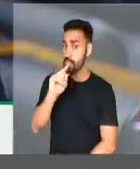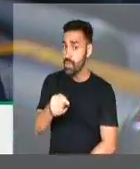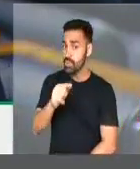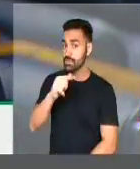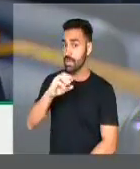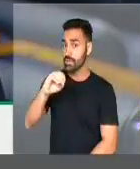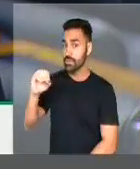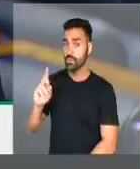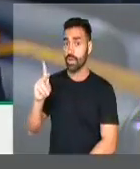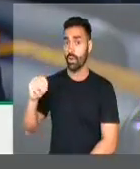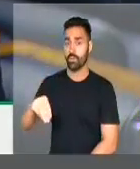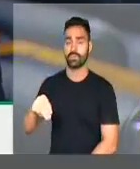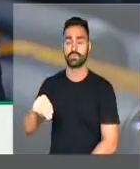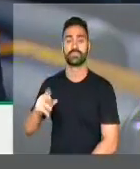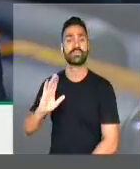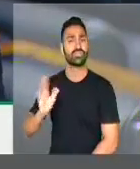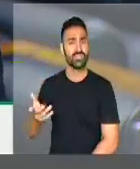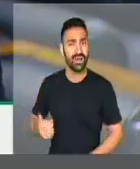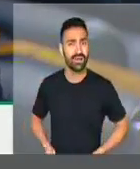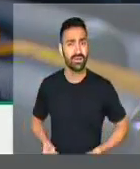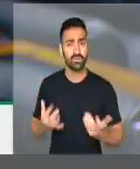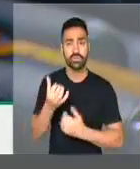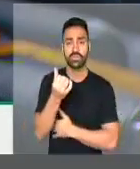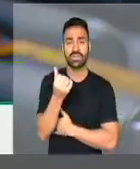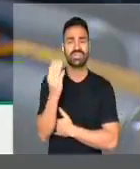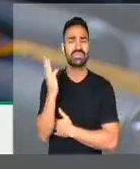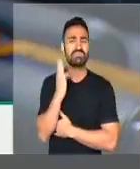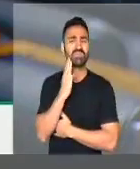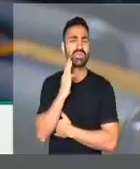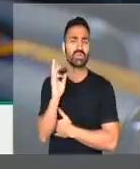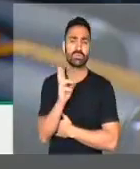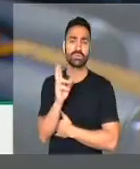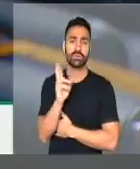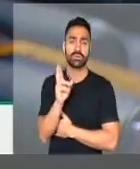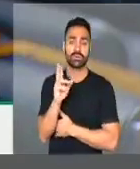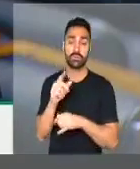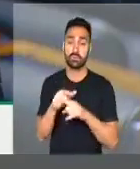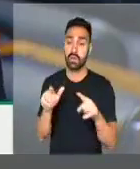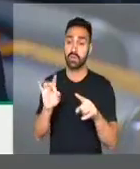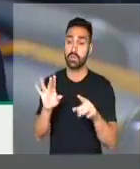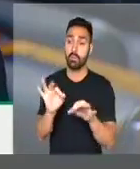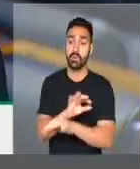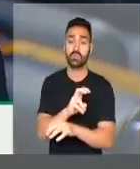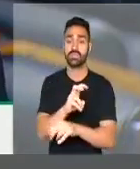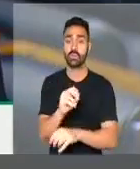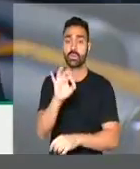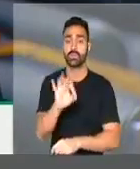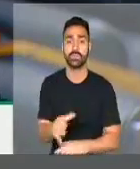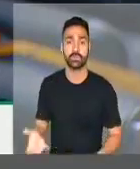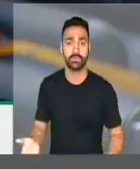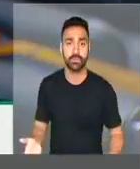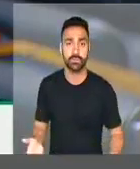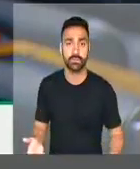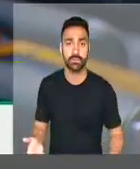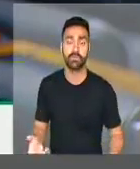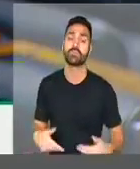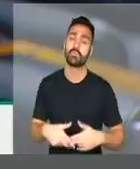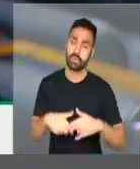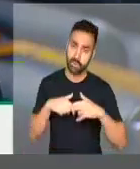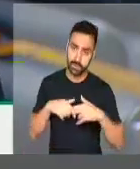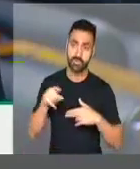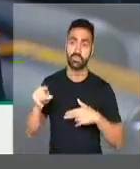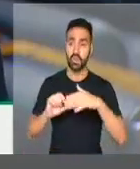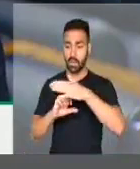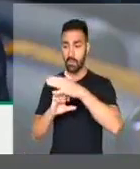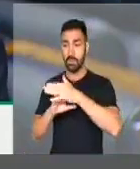700 km já foi utilizado mais 6 bilhões de reais só tem 50% dessa obra feita ea